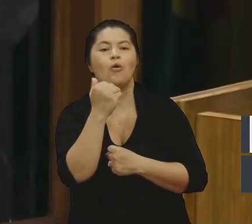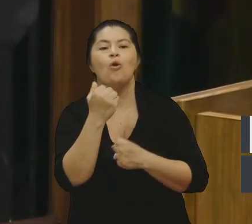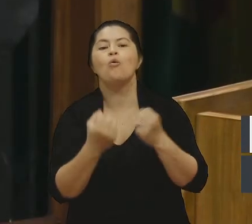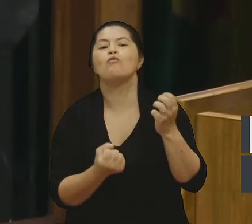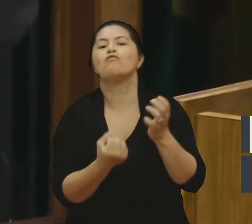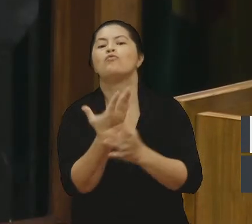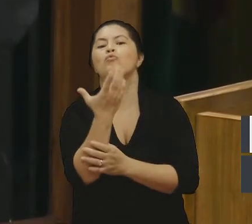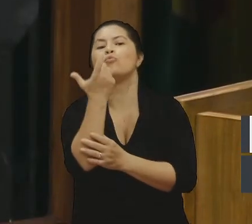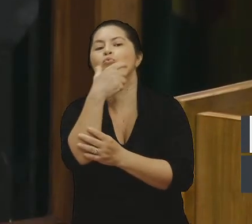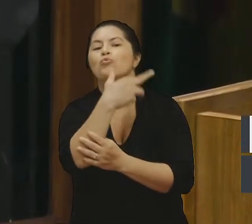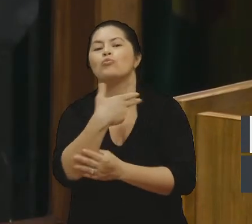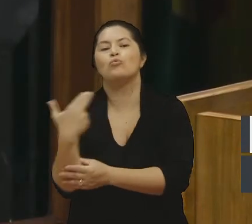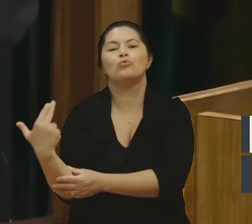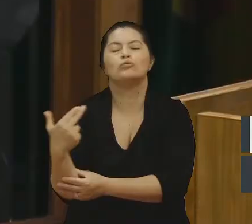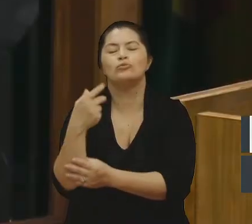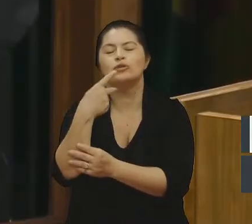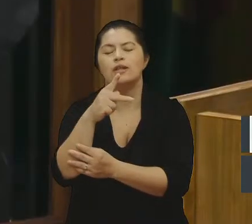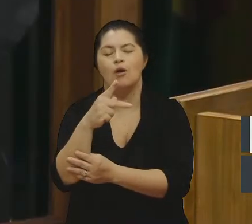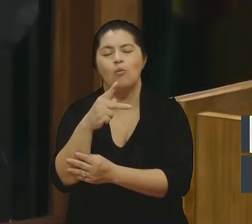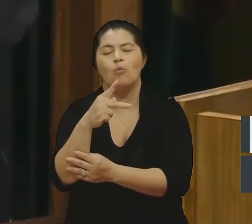e prósperos. Pode passar.